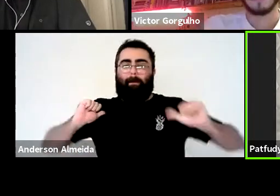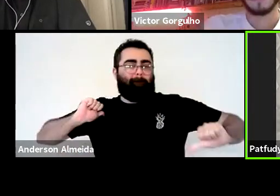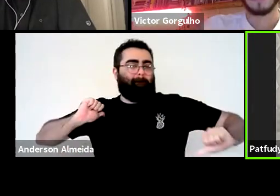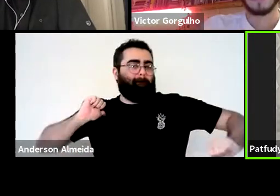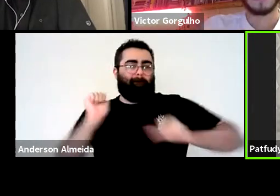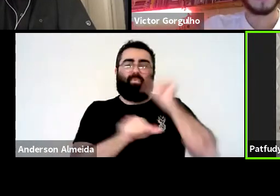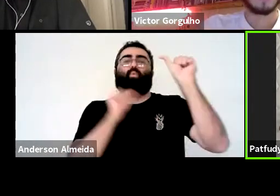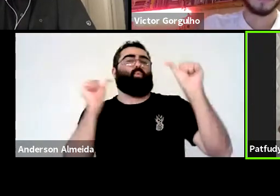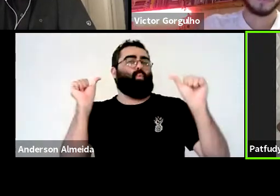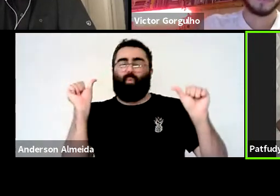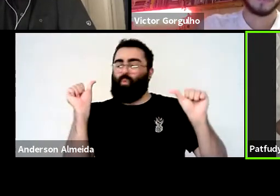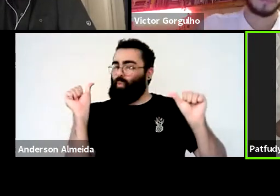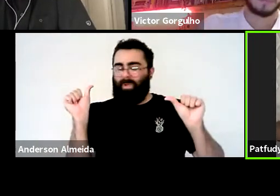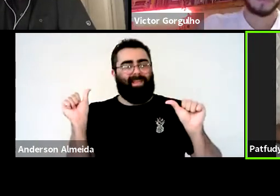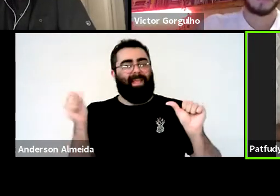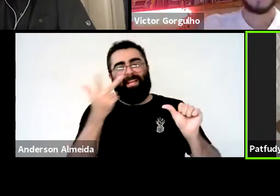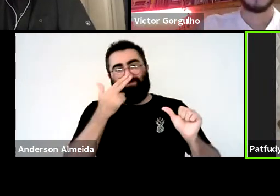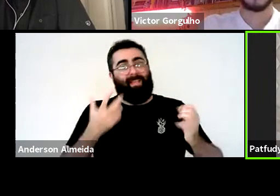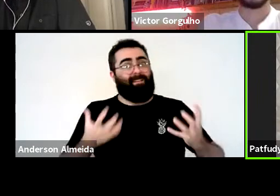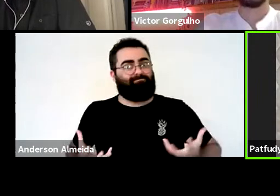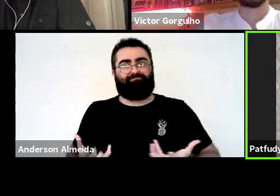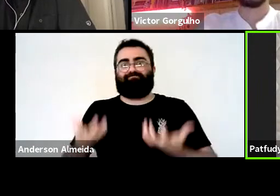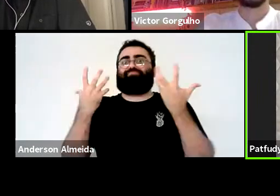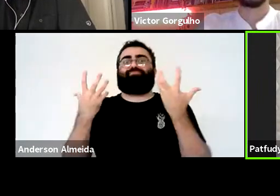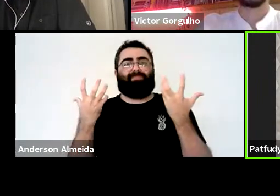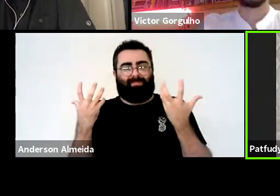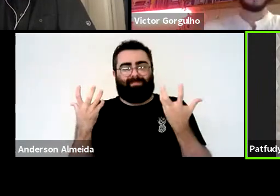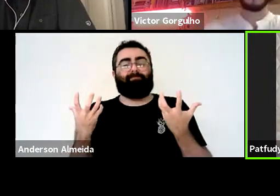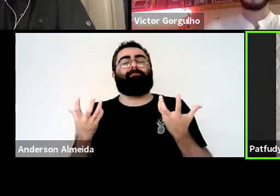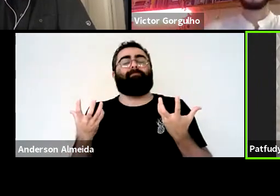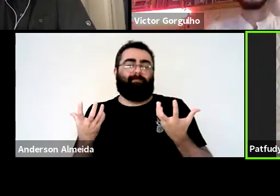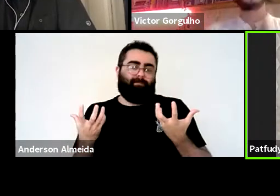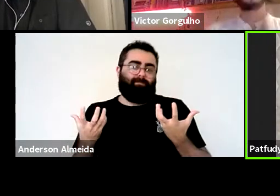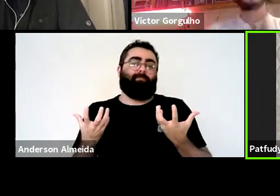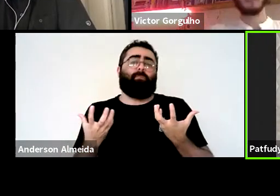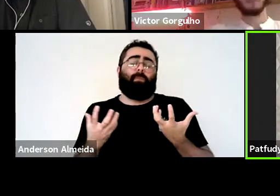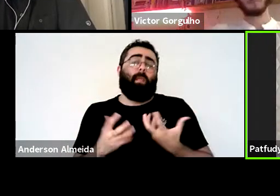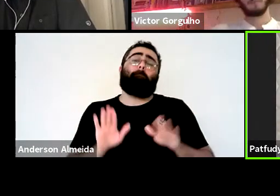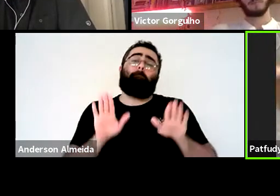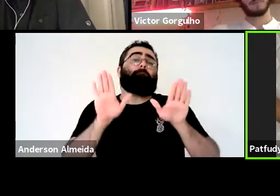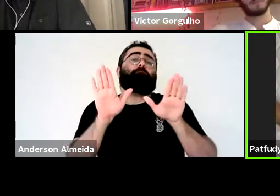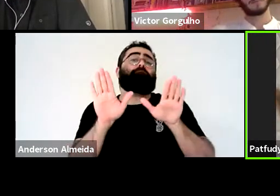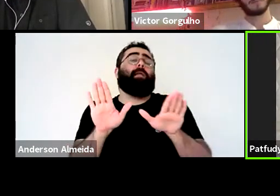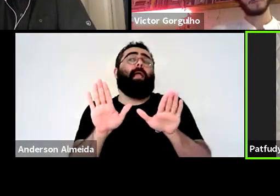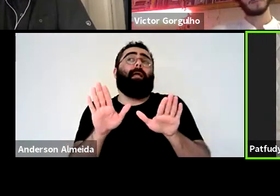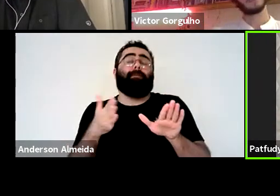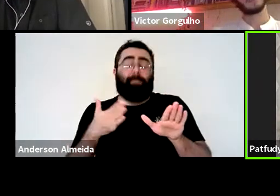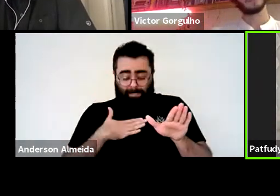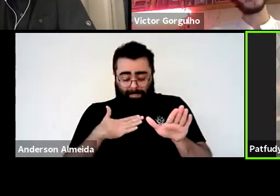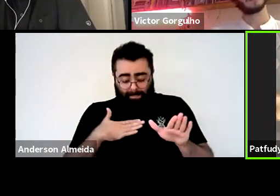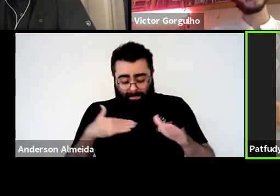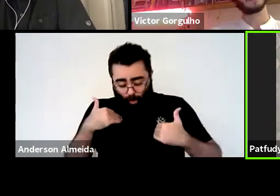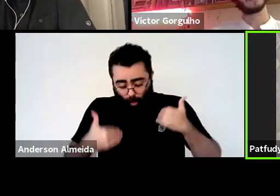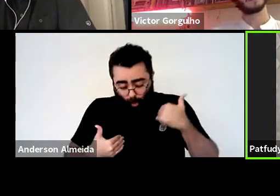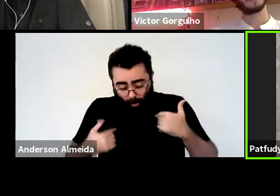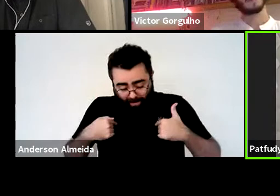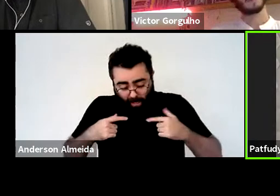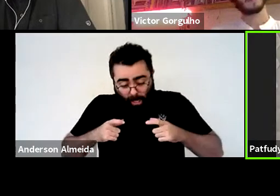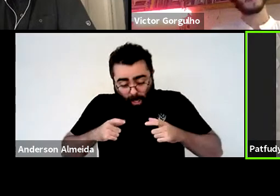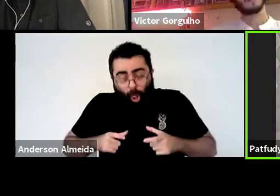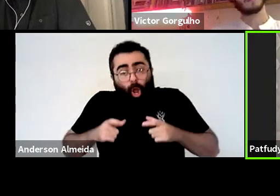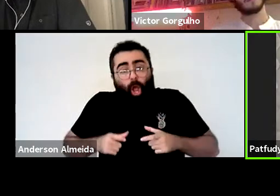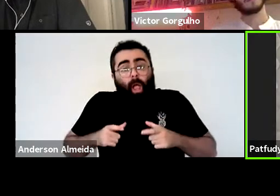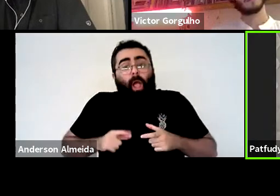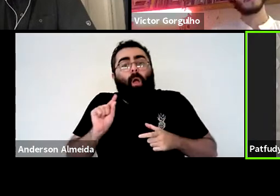sendo um pouco mais, né? Mas também eu acho que é um lugar muito assim de estar flertando